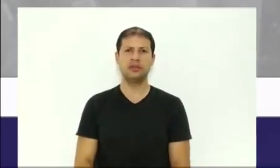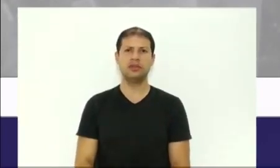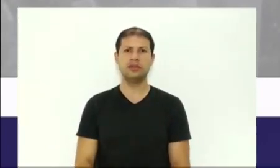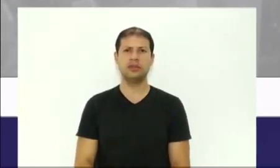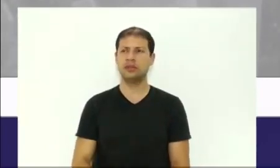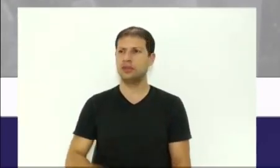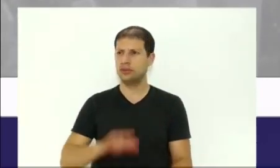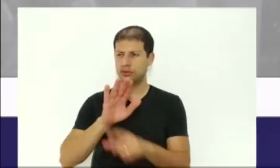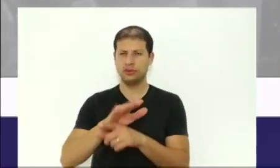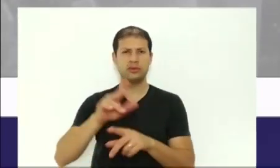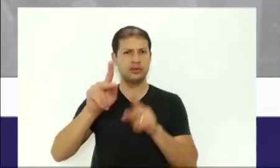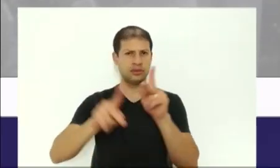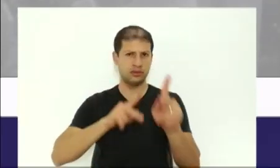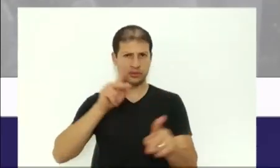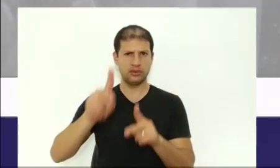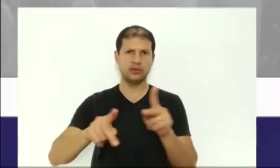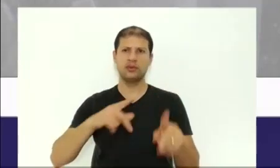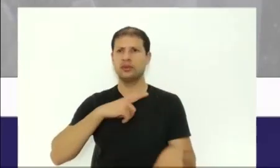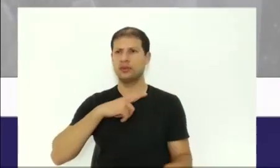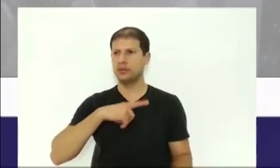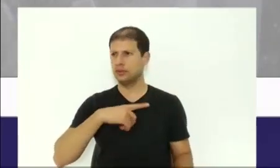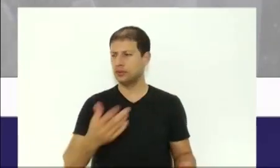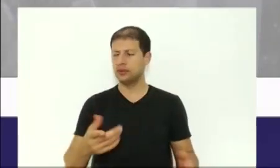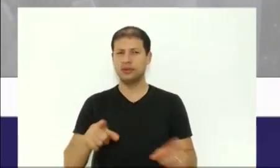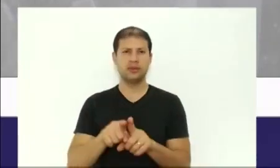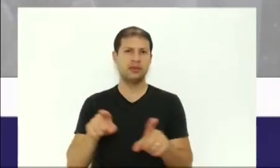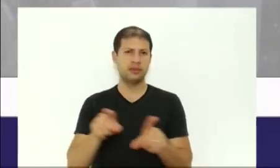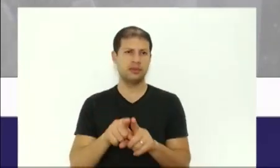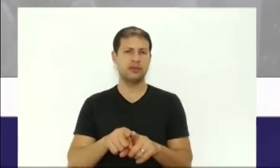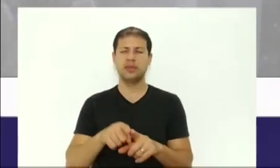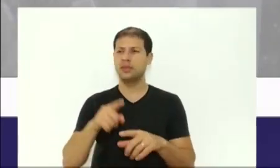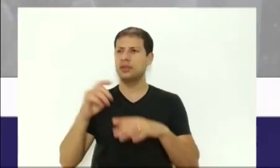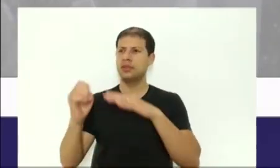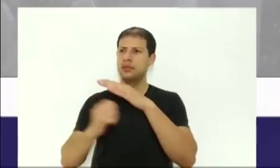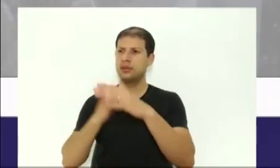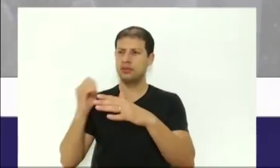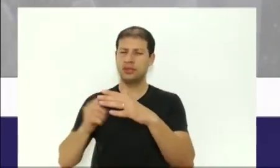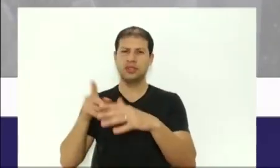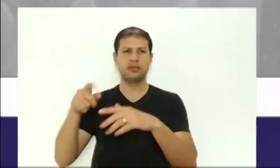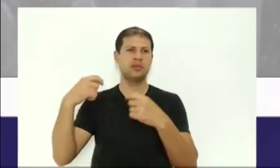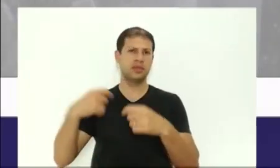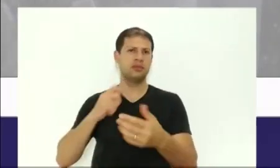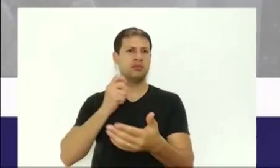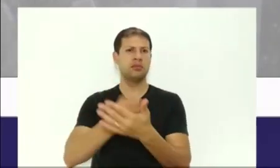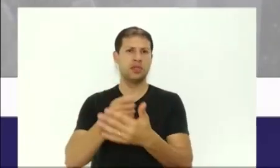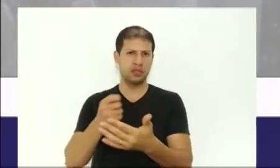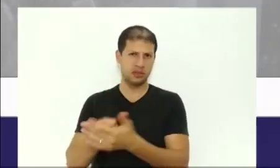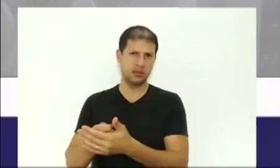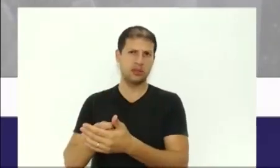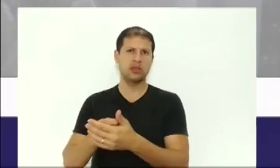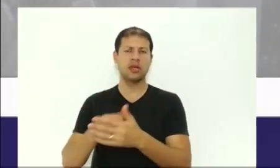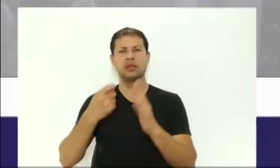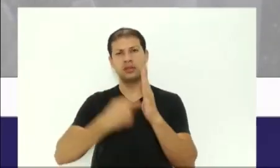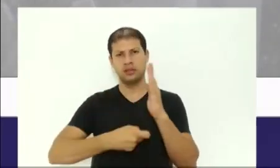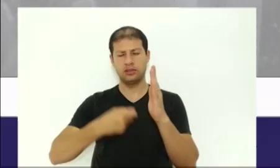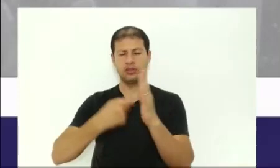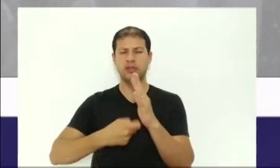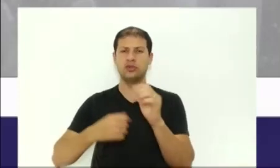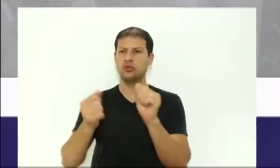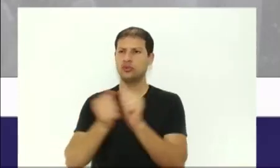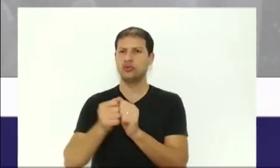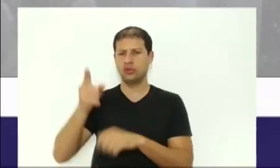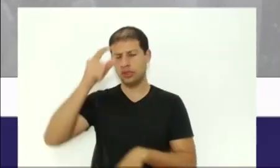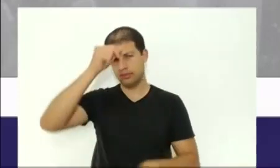população que adquire o imóvel e também o empreendedor que precisa pagar essas taxas junto à prefeitura